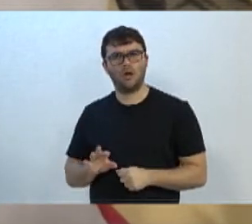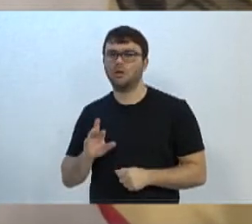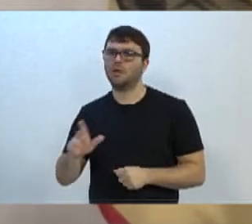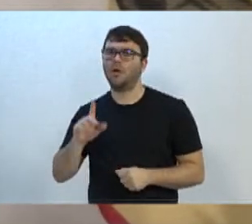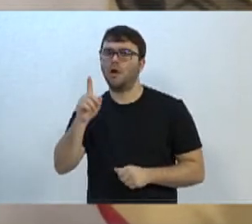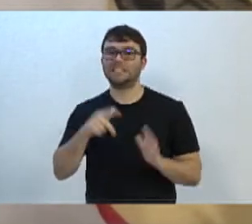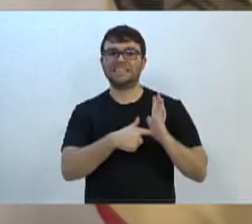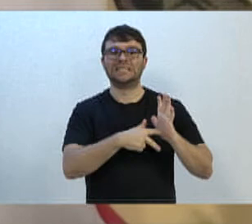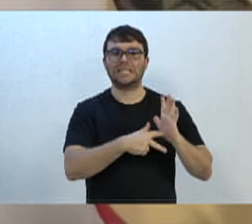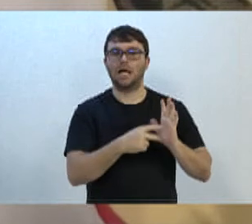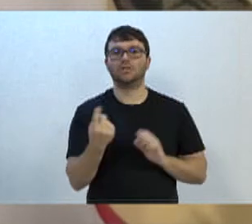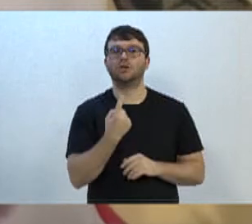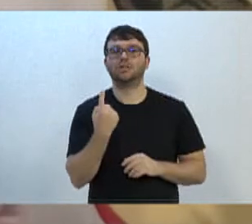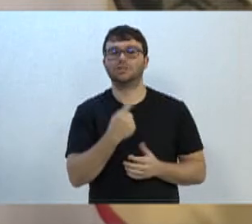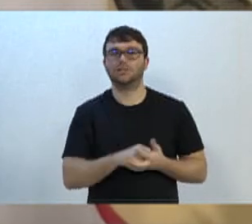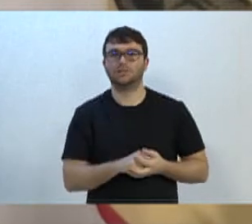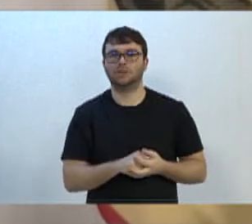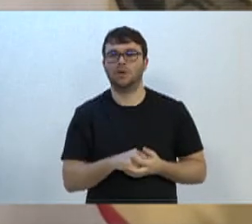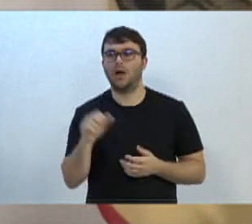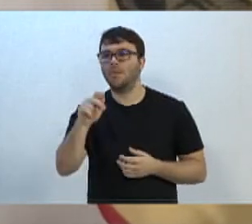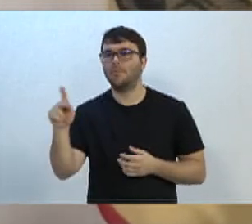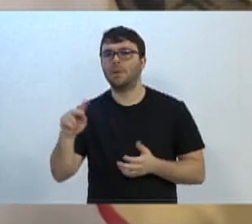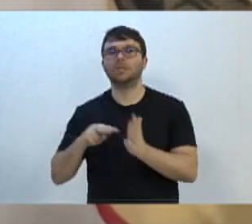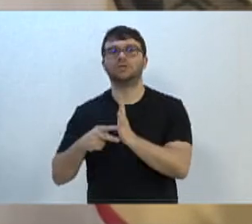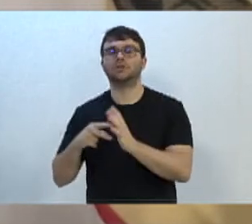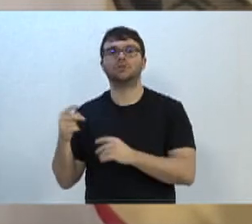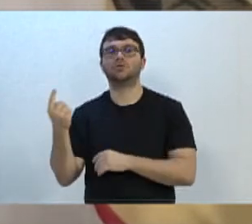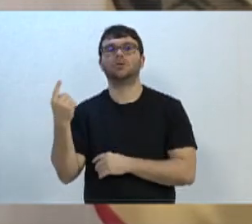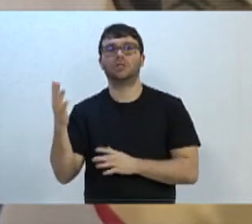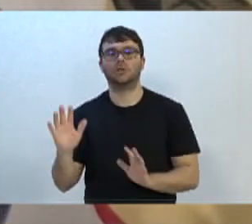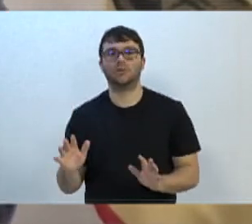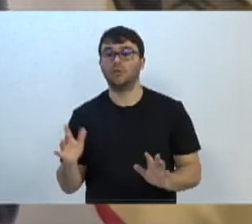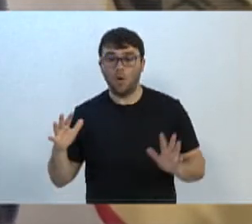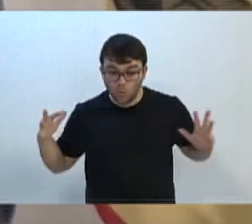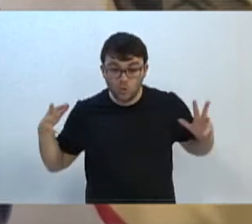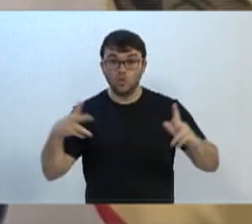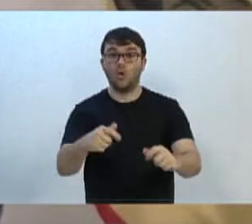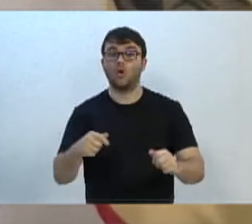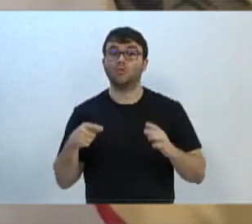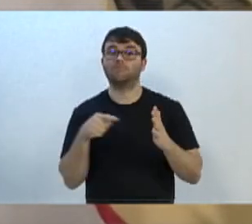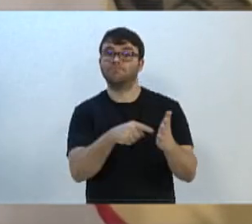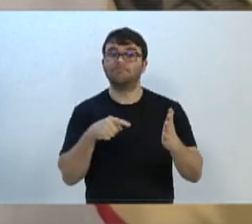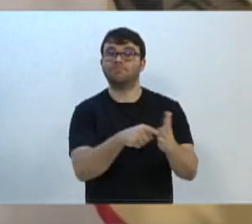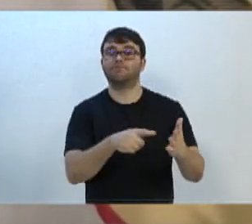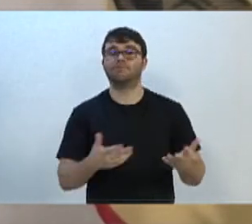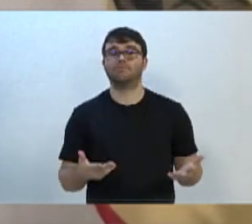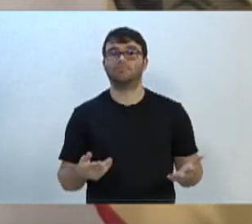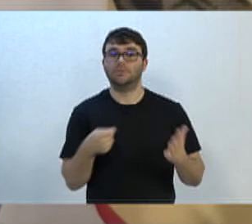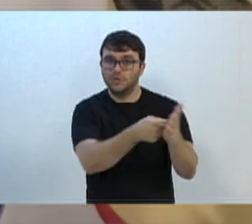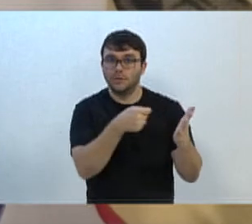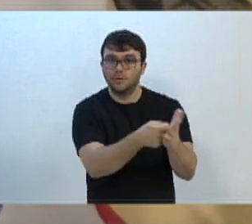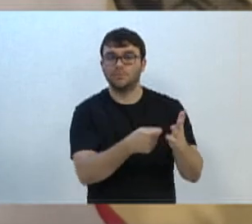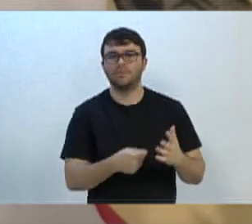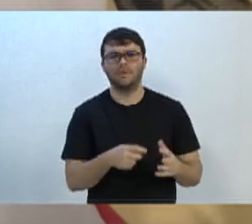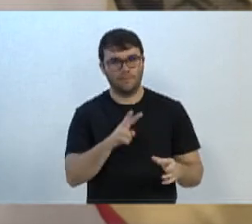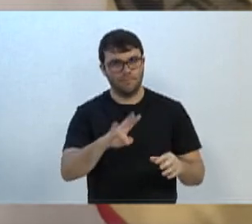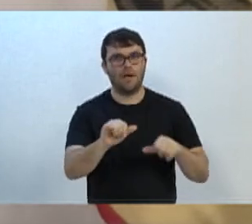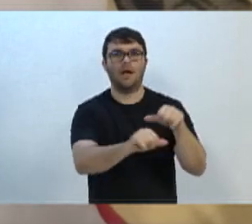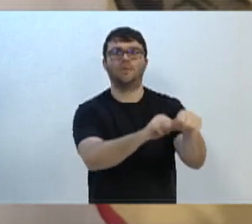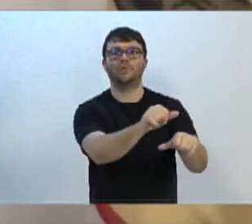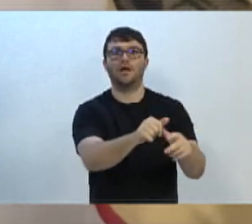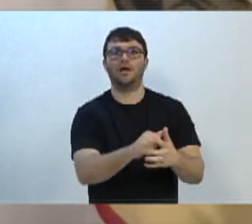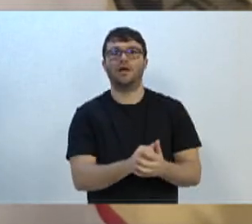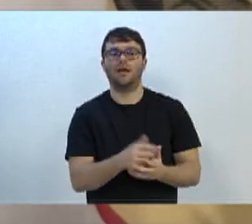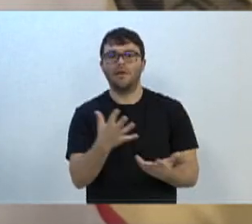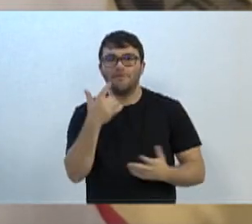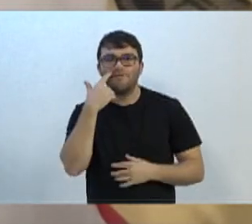o sindicato berrando sozinho não as apps berrando sozinho mas todo mundo berrando todo mundo cobrando quero ver se não muda quero ver